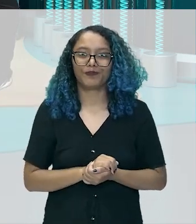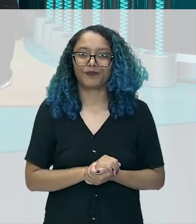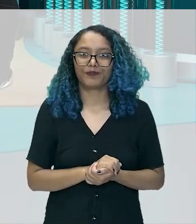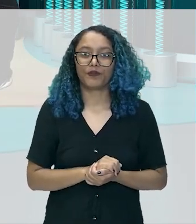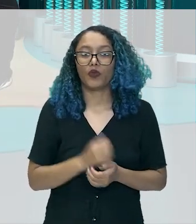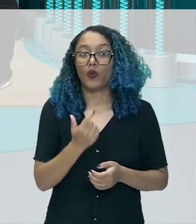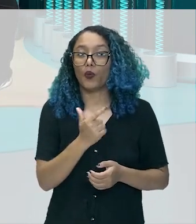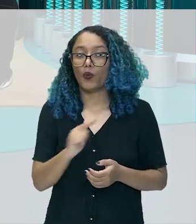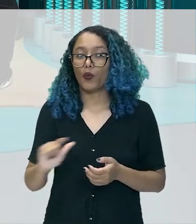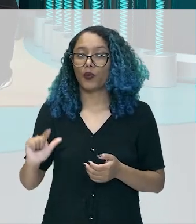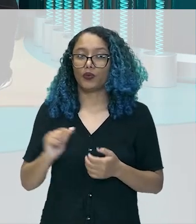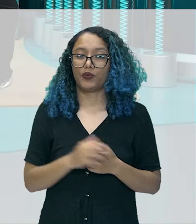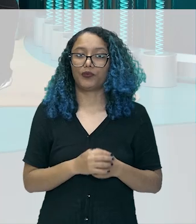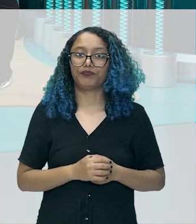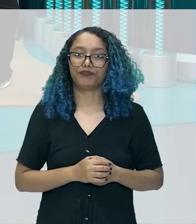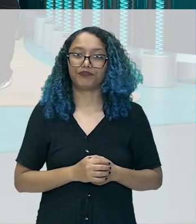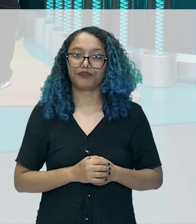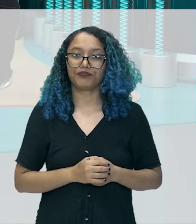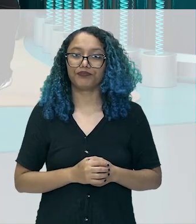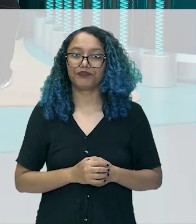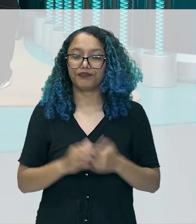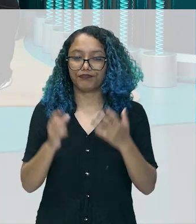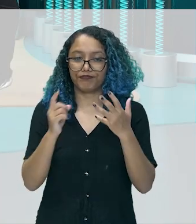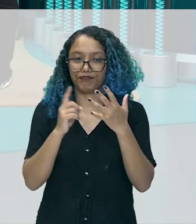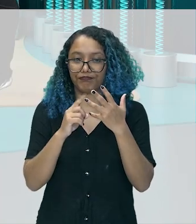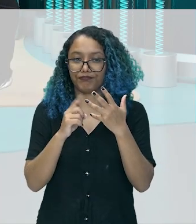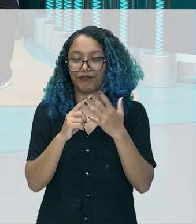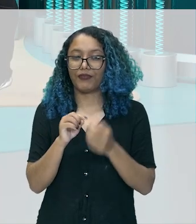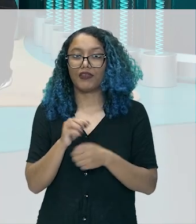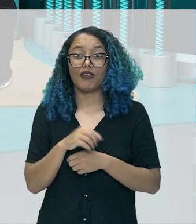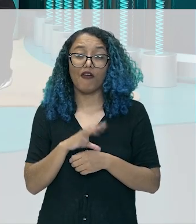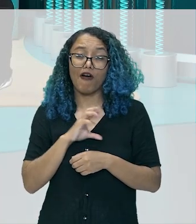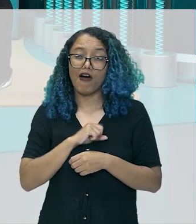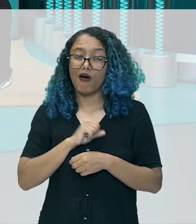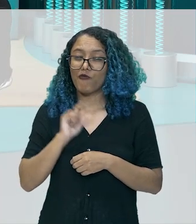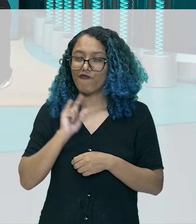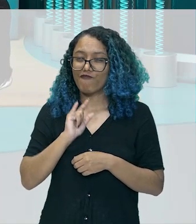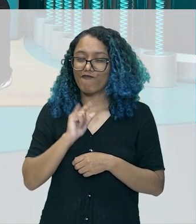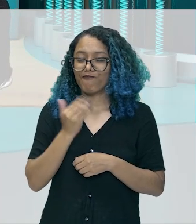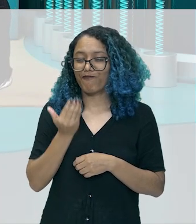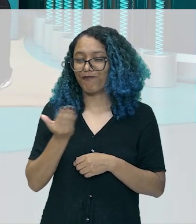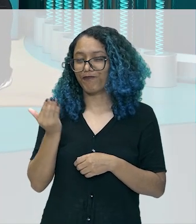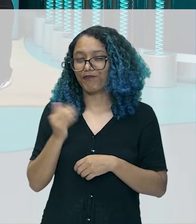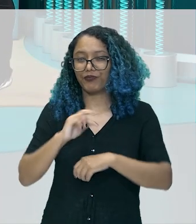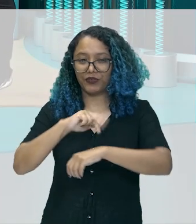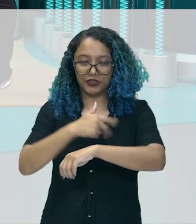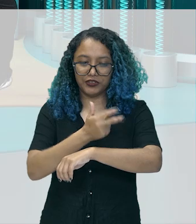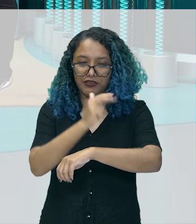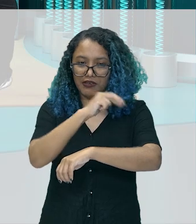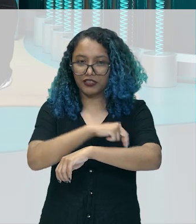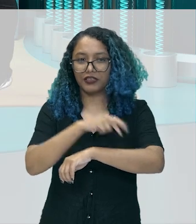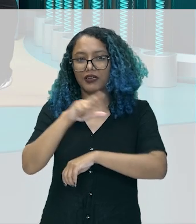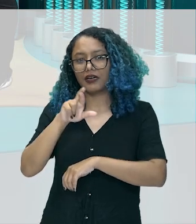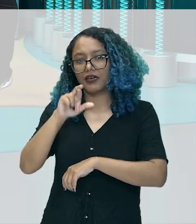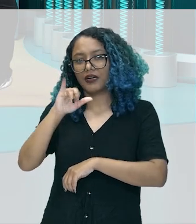artística. Nesse tipo de ginástica, a gente consegue perceber bem a questão da força,